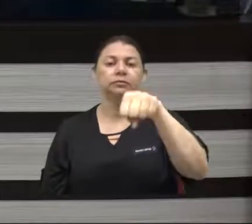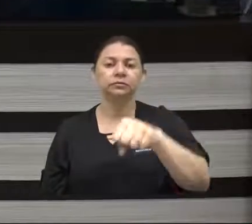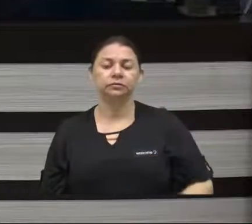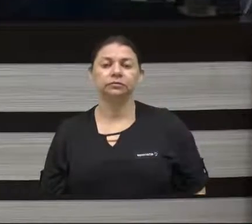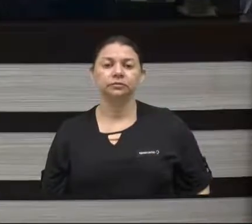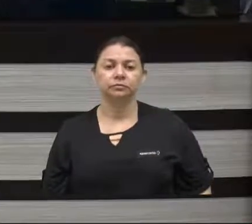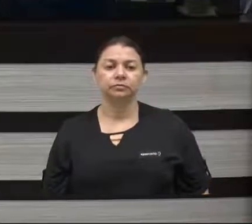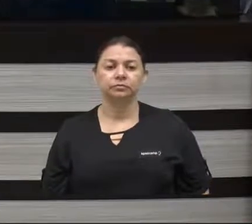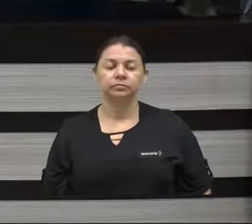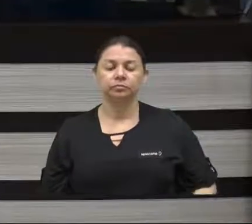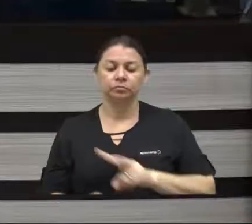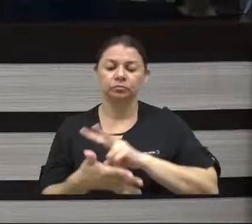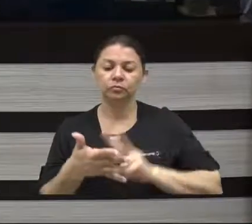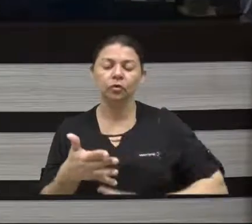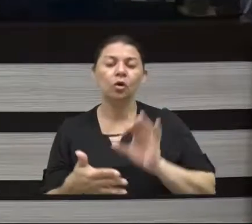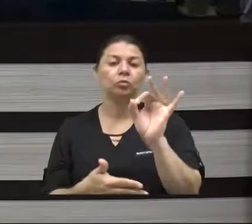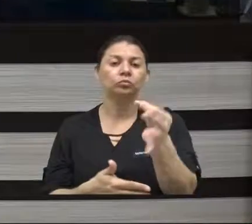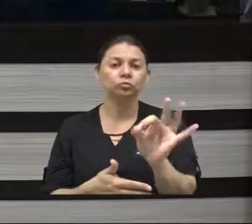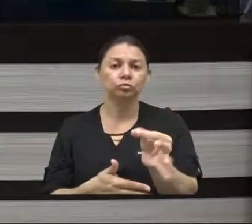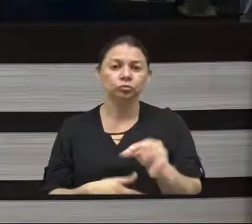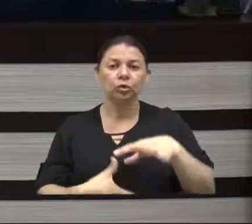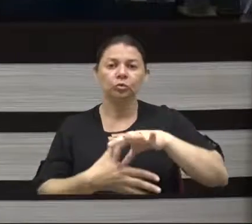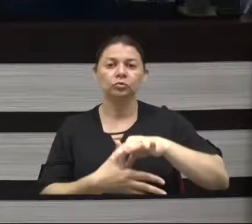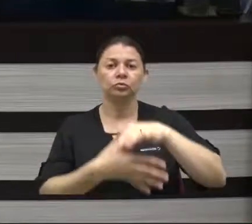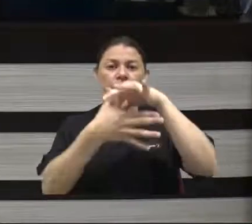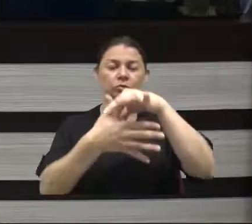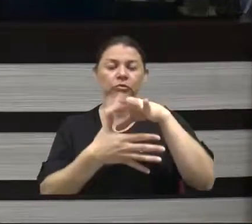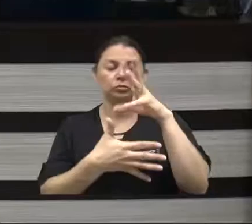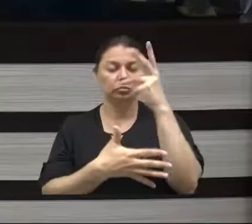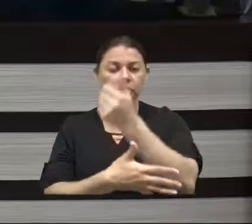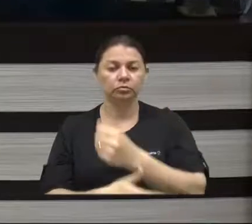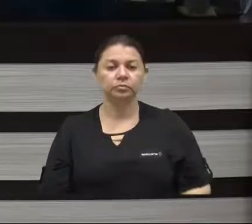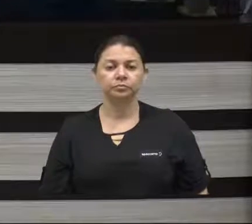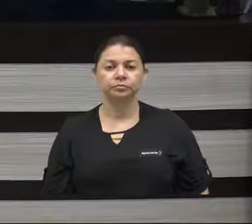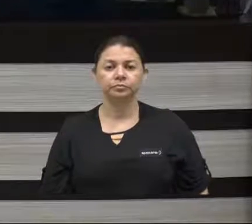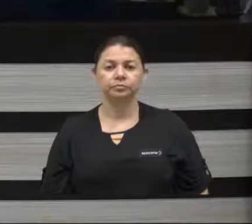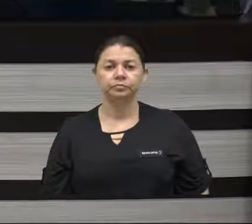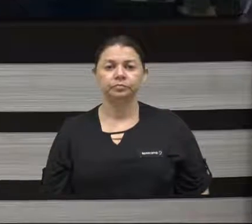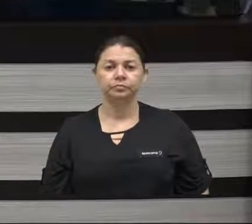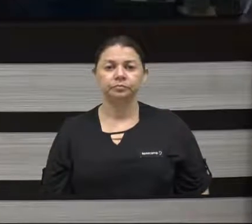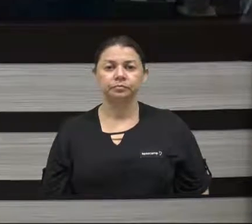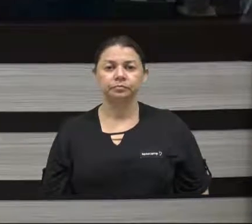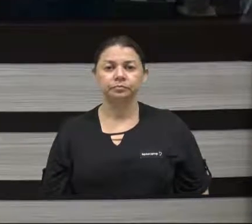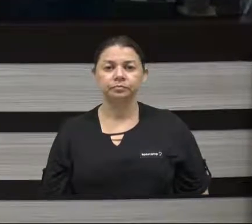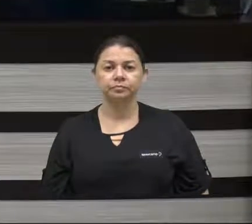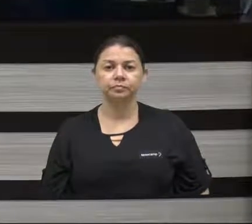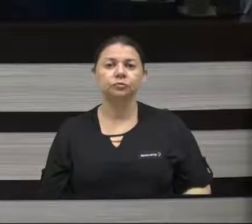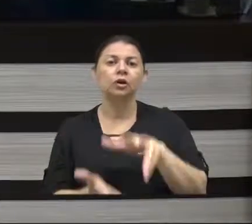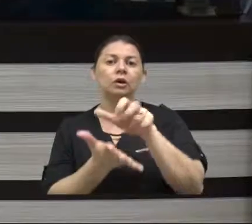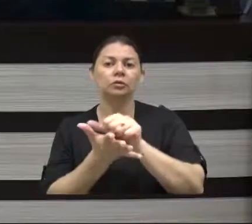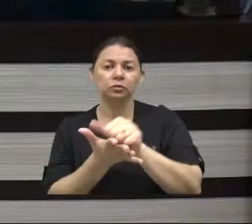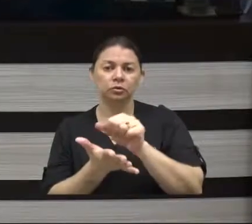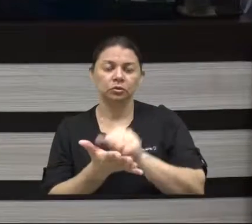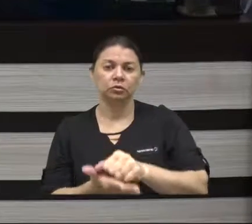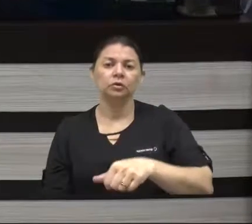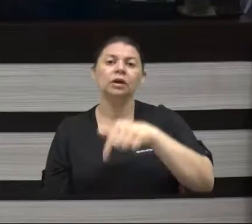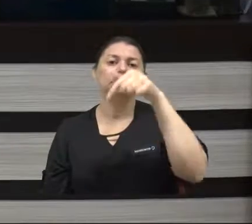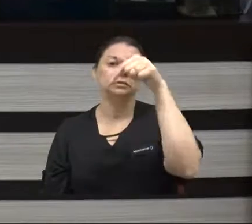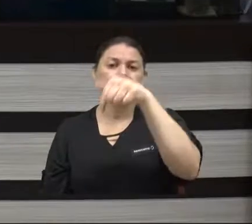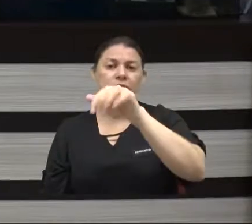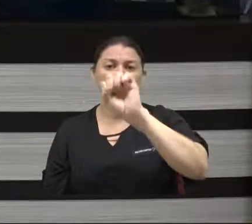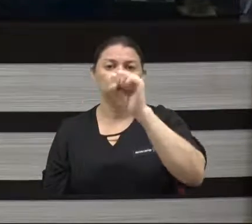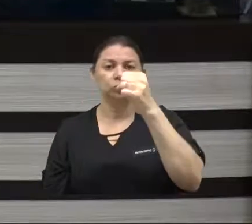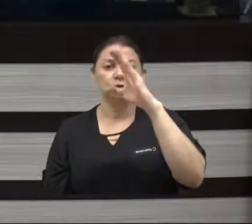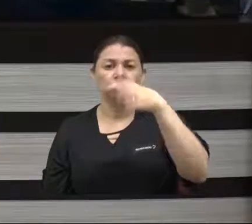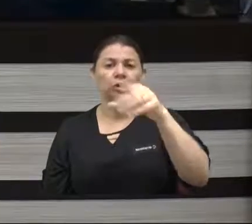deliberado pelos líderes. Requerimento número 7. Requerimento número